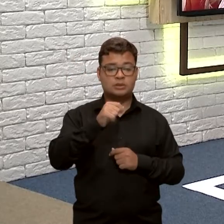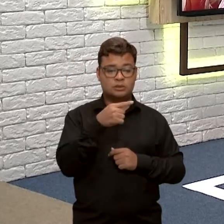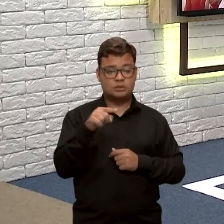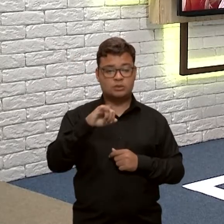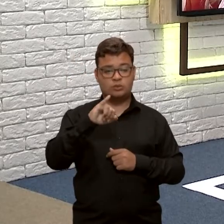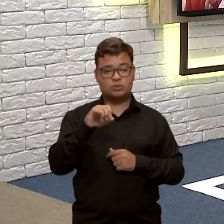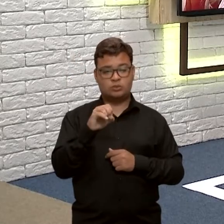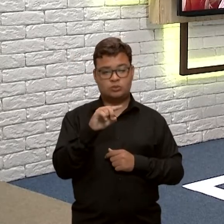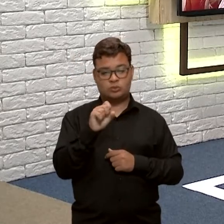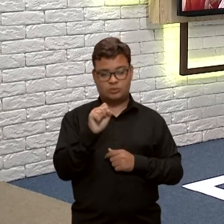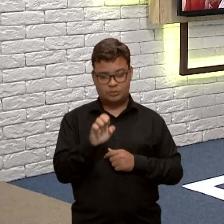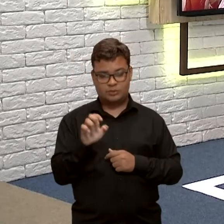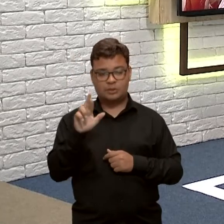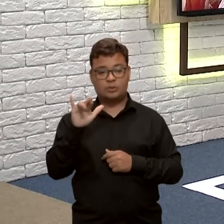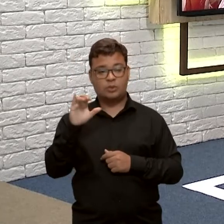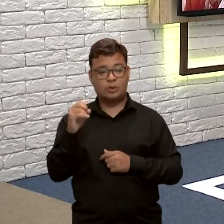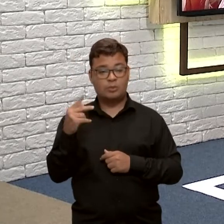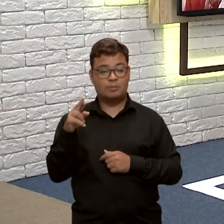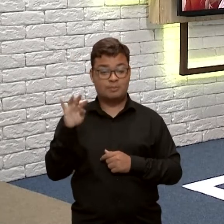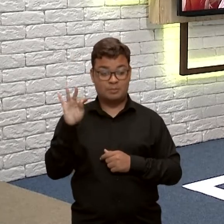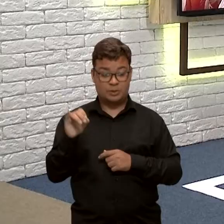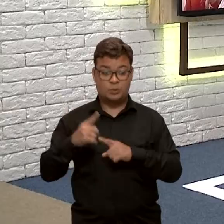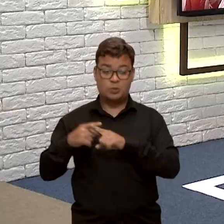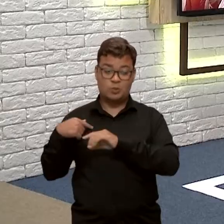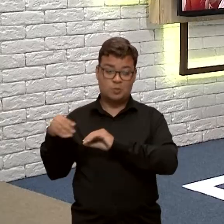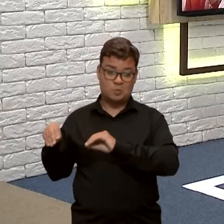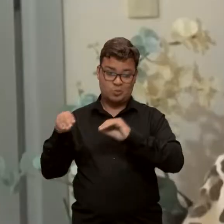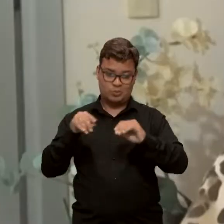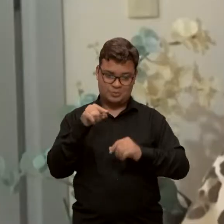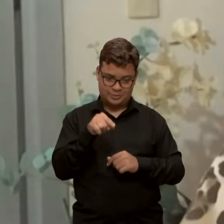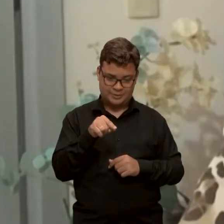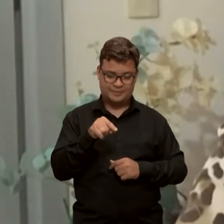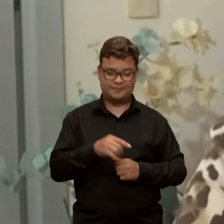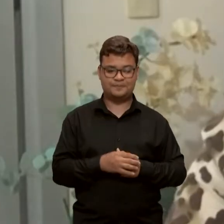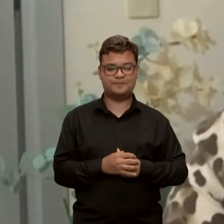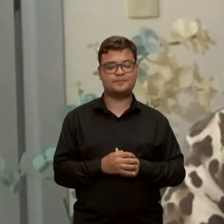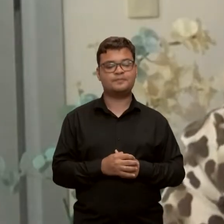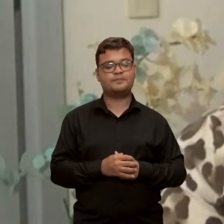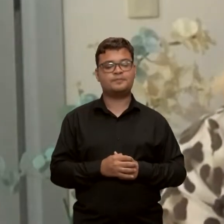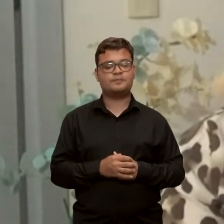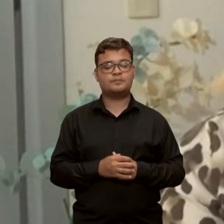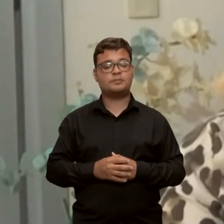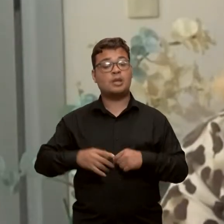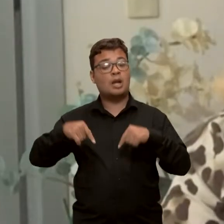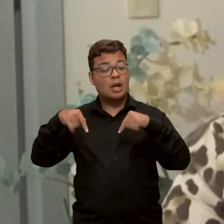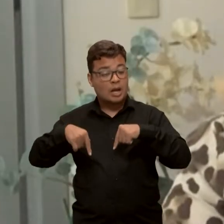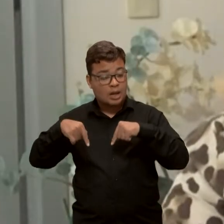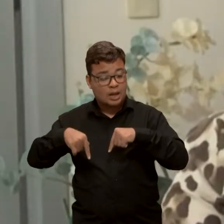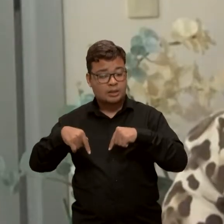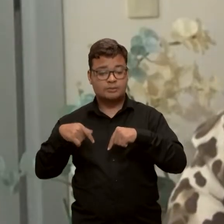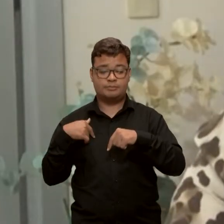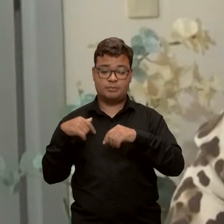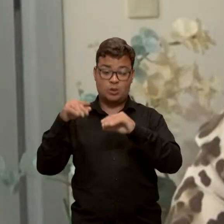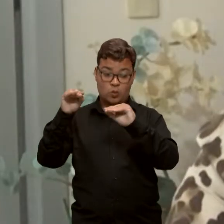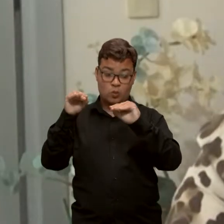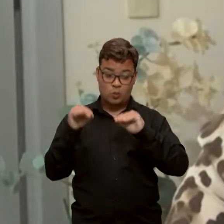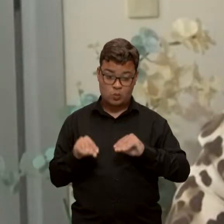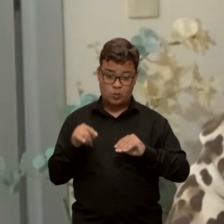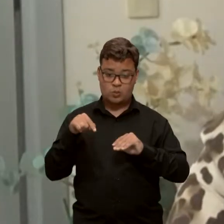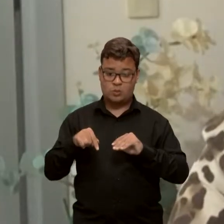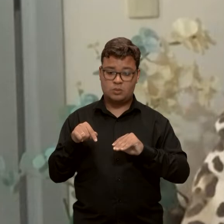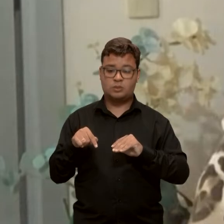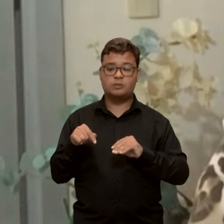Preto, para onde eu tinha me mudado depois de casada. E aqui, quando eu me mudei para